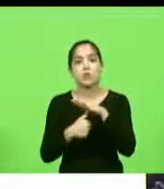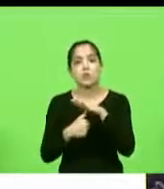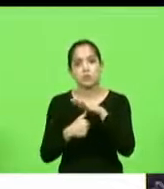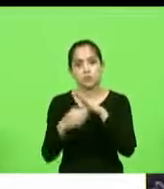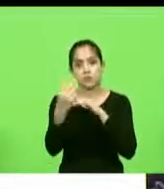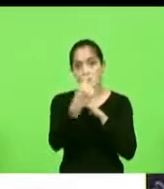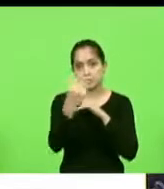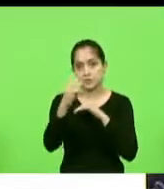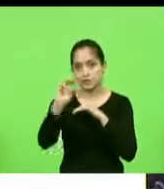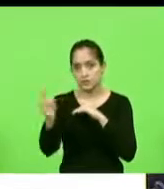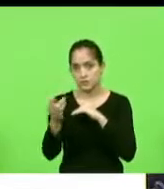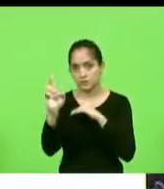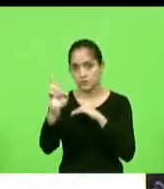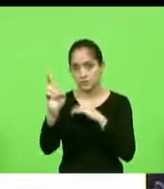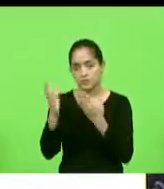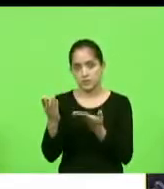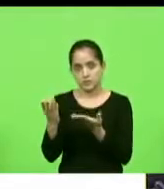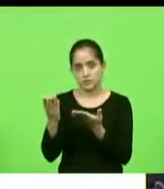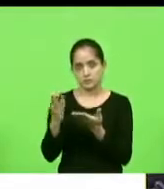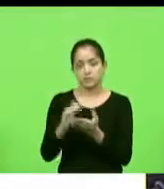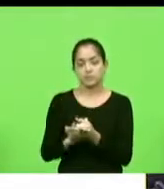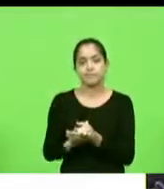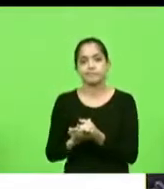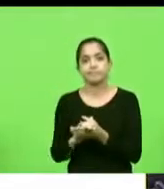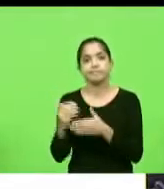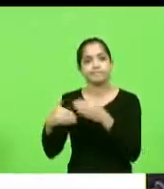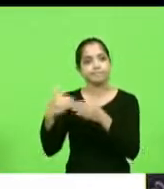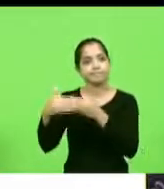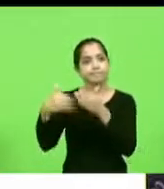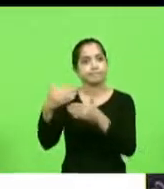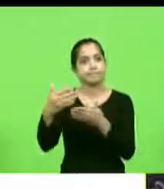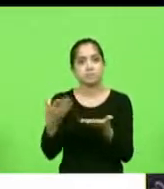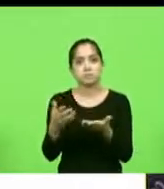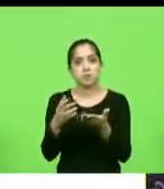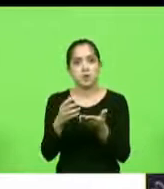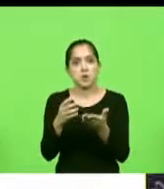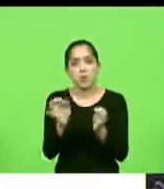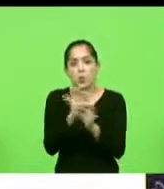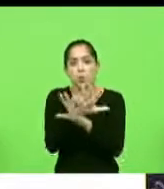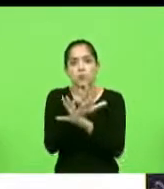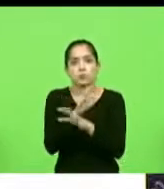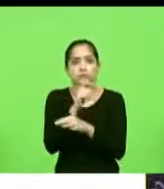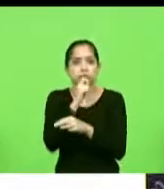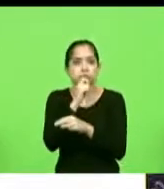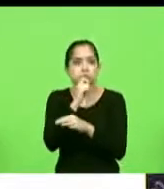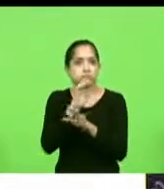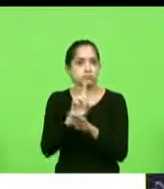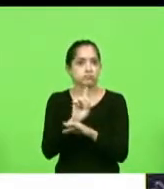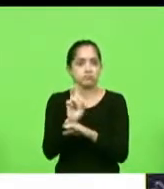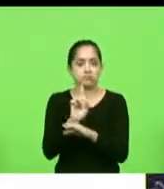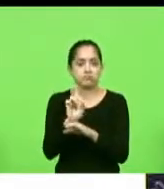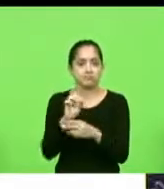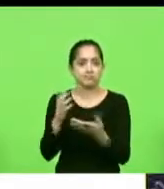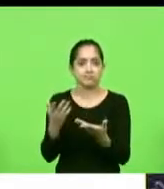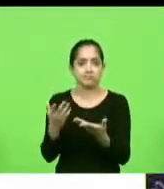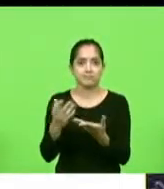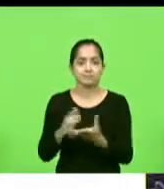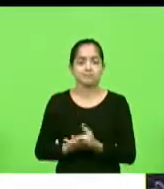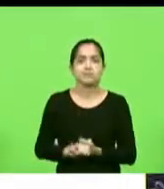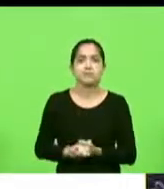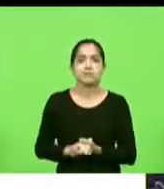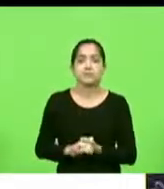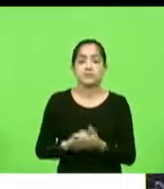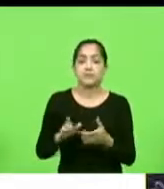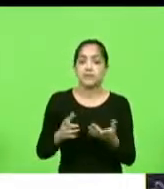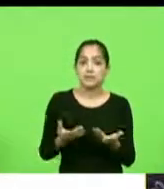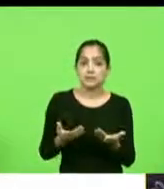33 milhões de reais. E nós não temos ainda a conclusão dessa investigação. E